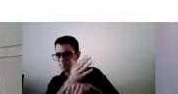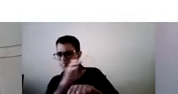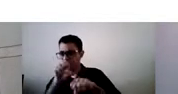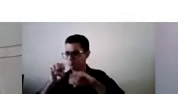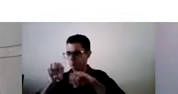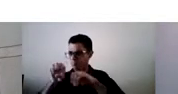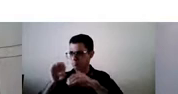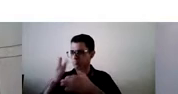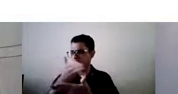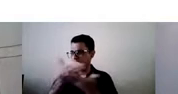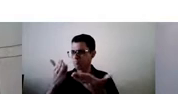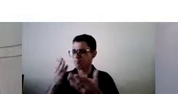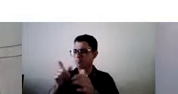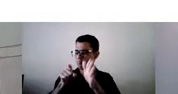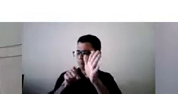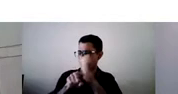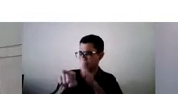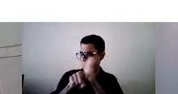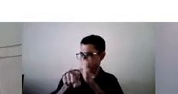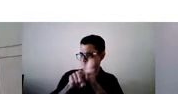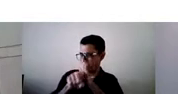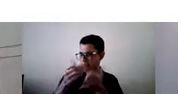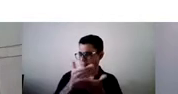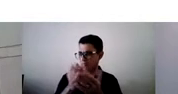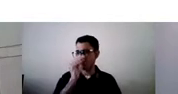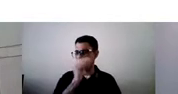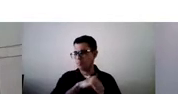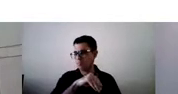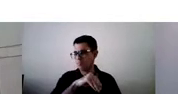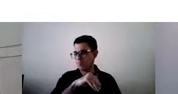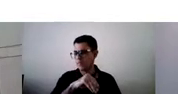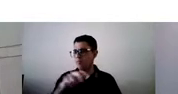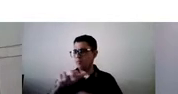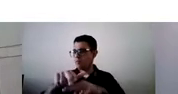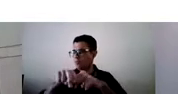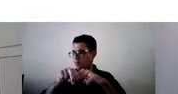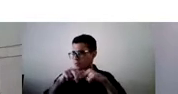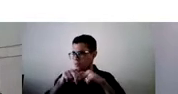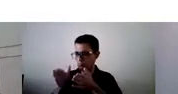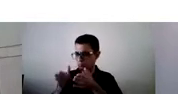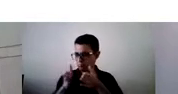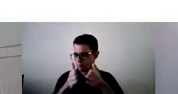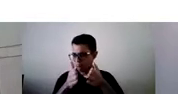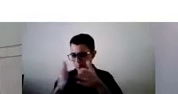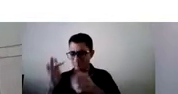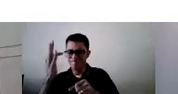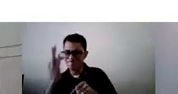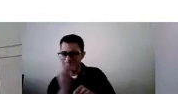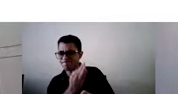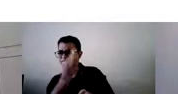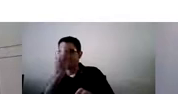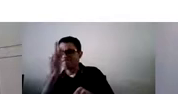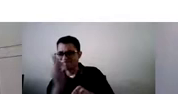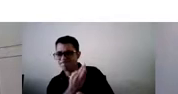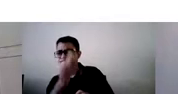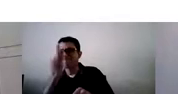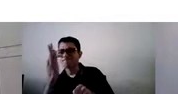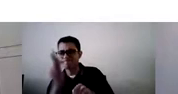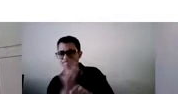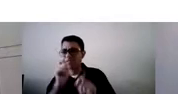ensina. Não perguntar o que se ignora. Por isso... Uma carreira a ser